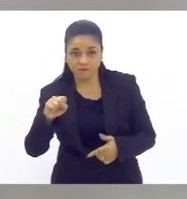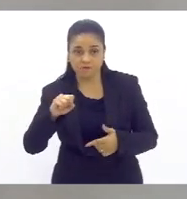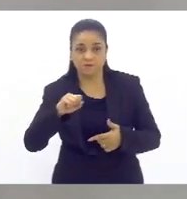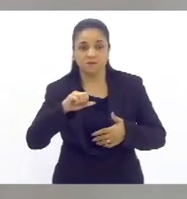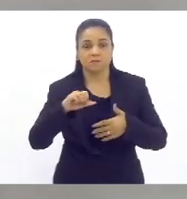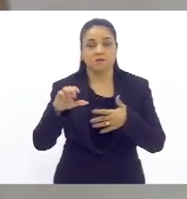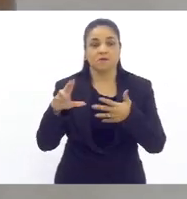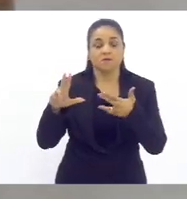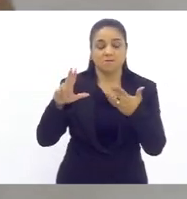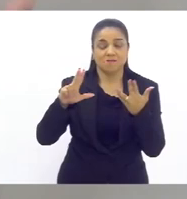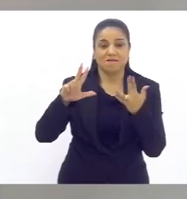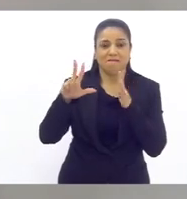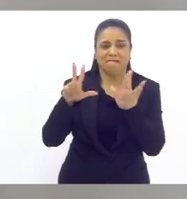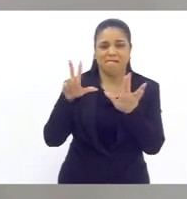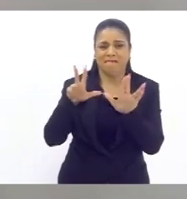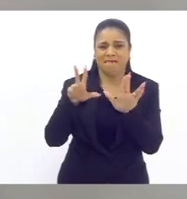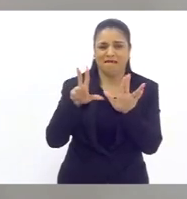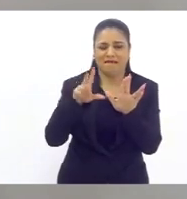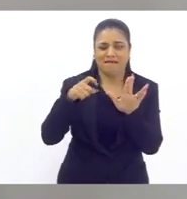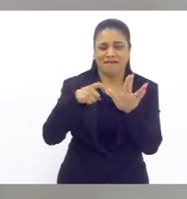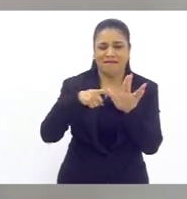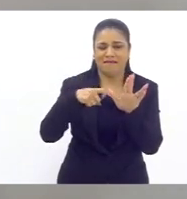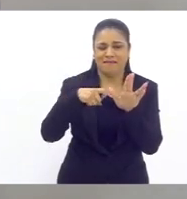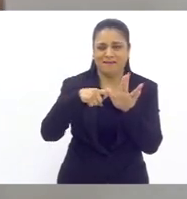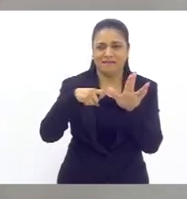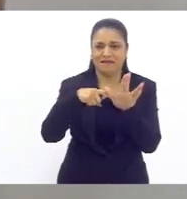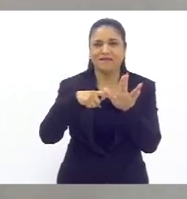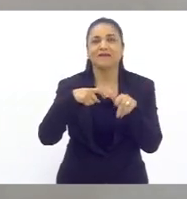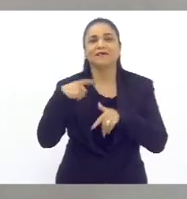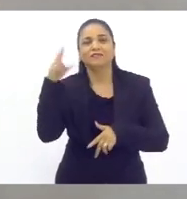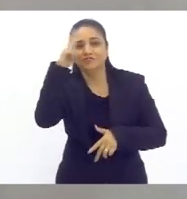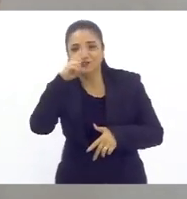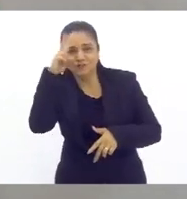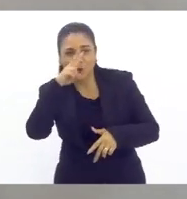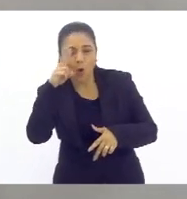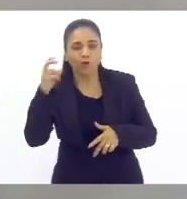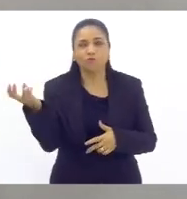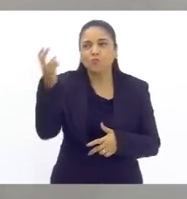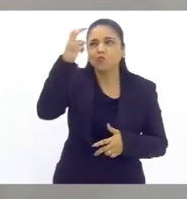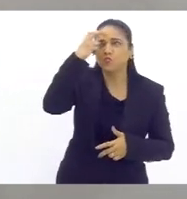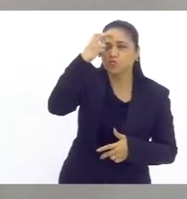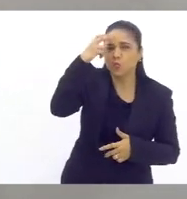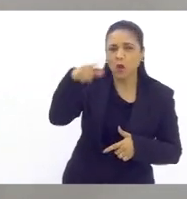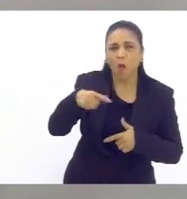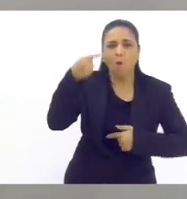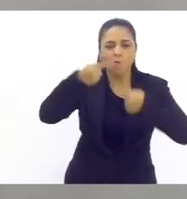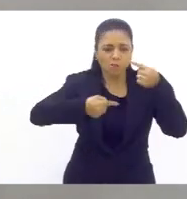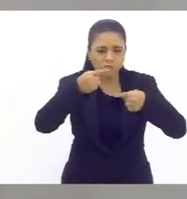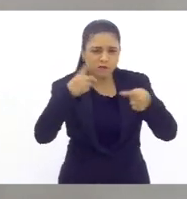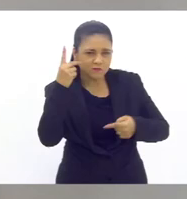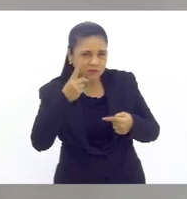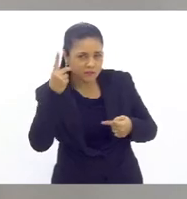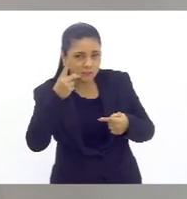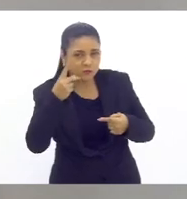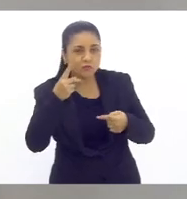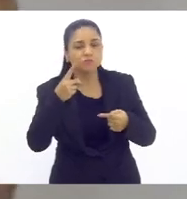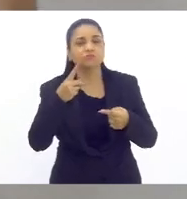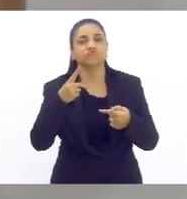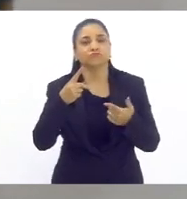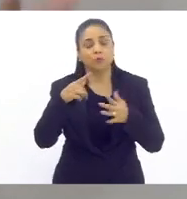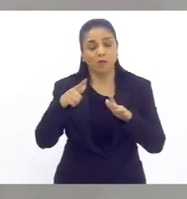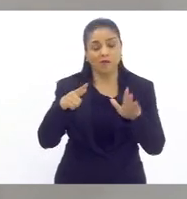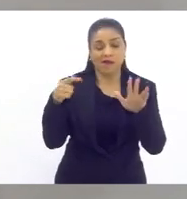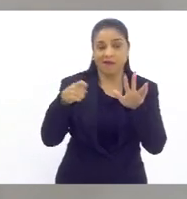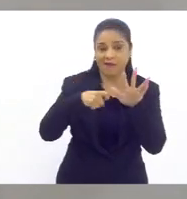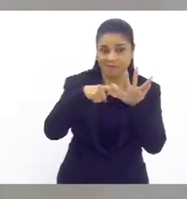pedagógico de um debate científico de um debate também histórico cultural político sobre a questão da cannabis medicinal para a gente poder